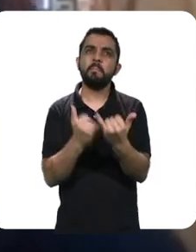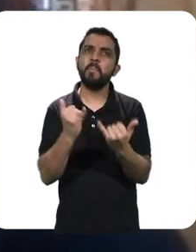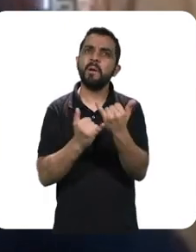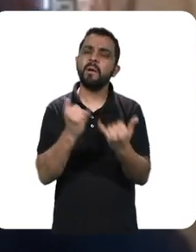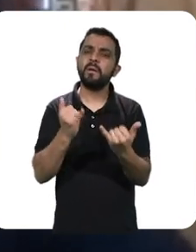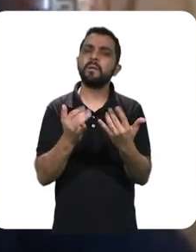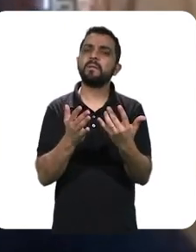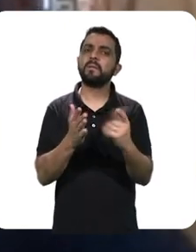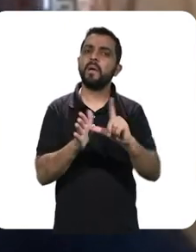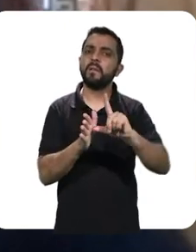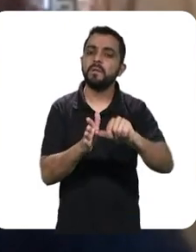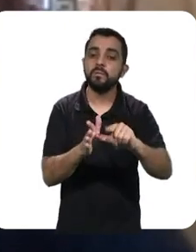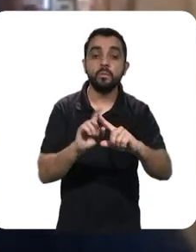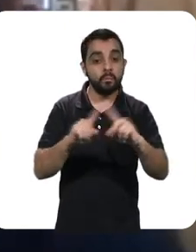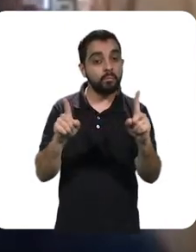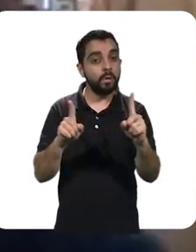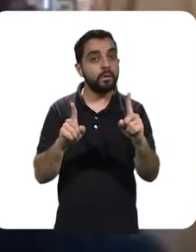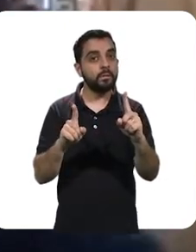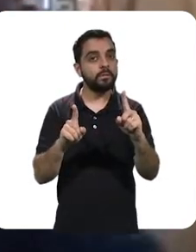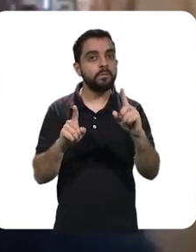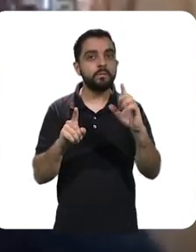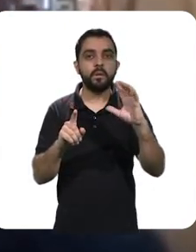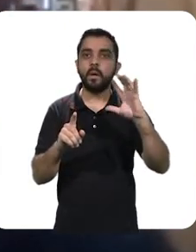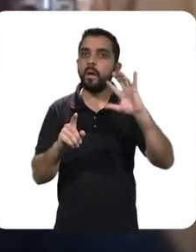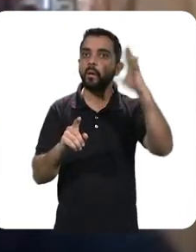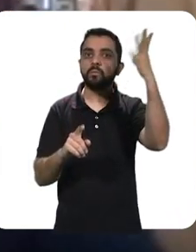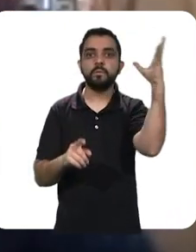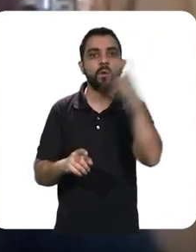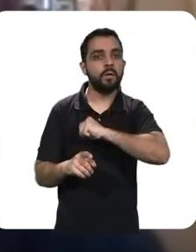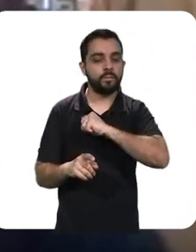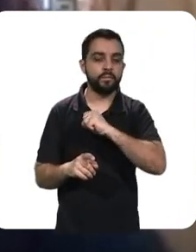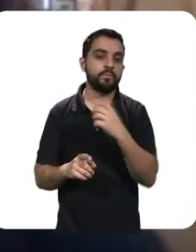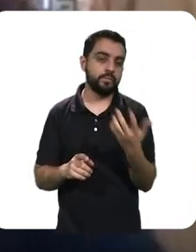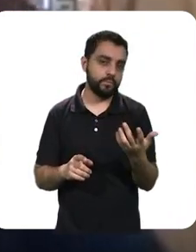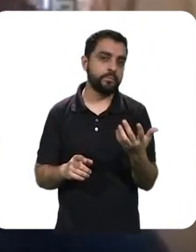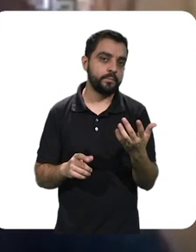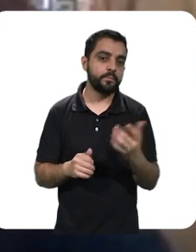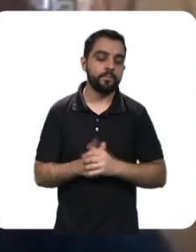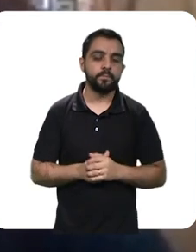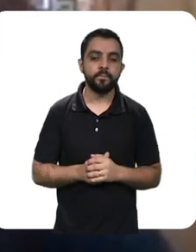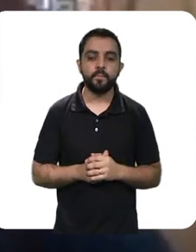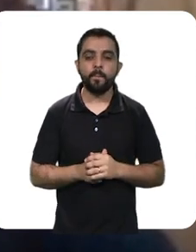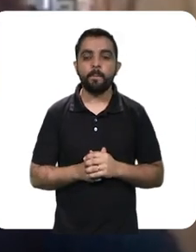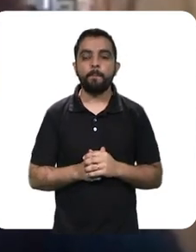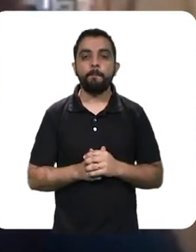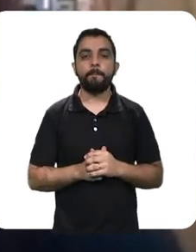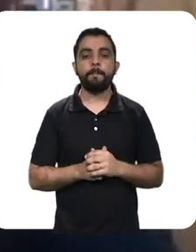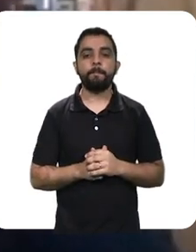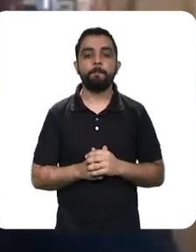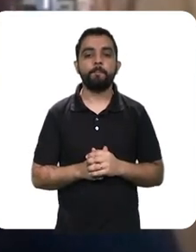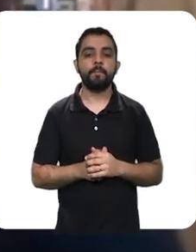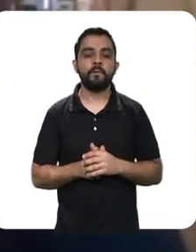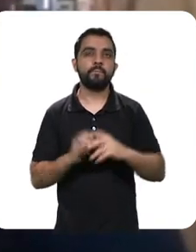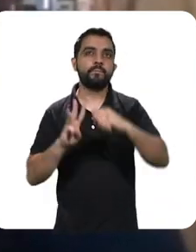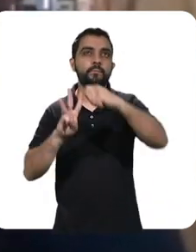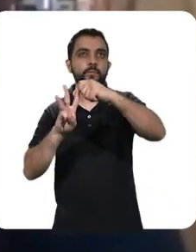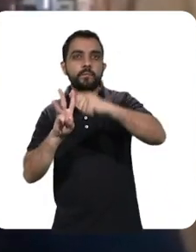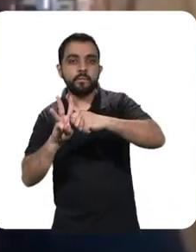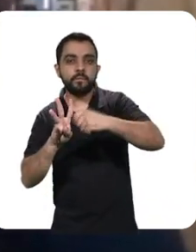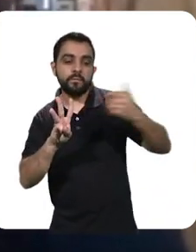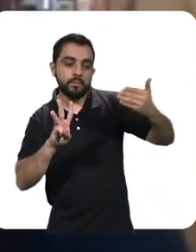coisas demoraram a acontecer, as coisas foram muito rápidas para o padrão de tempo que a gente está acostumado. Então, é uma história